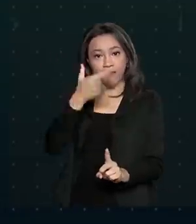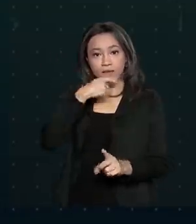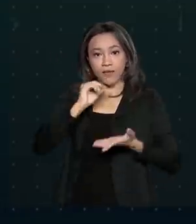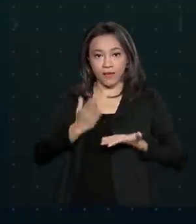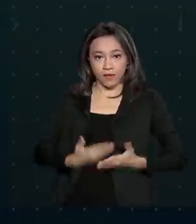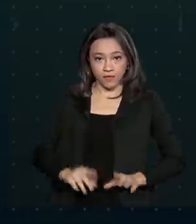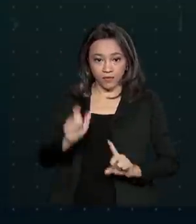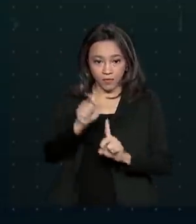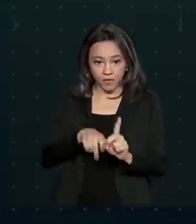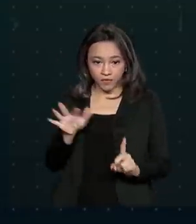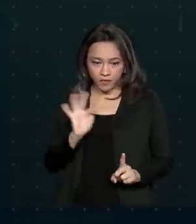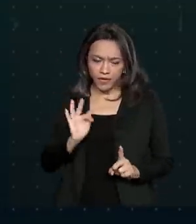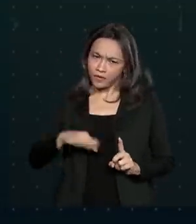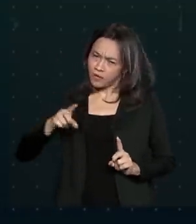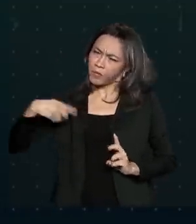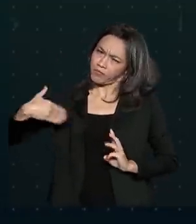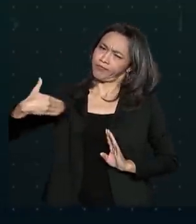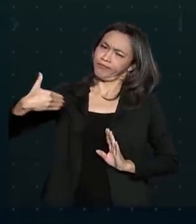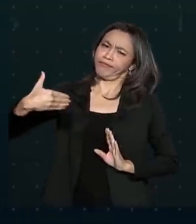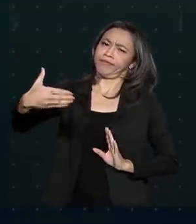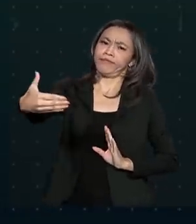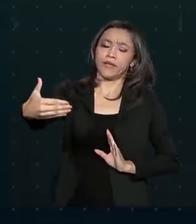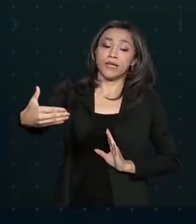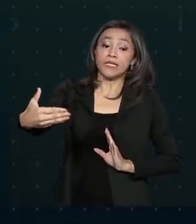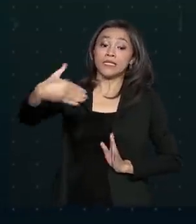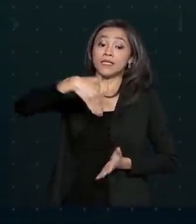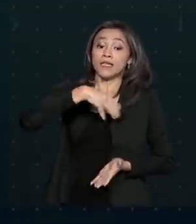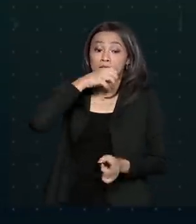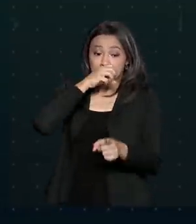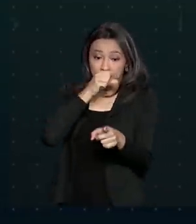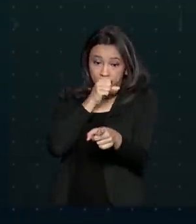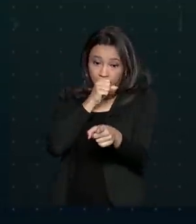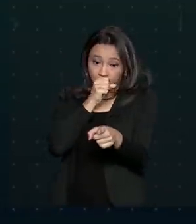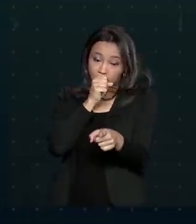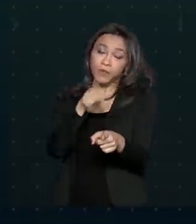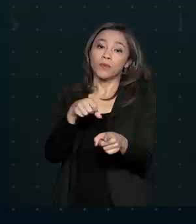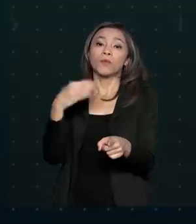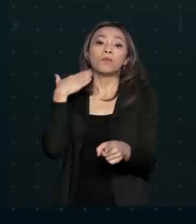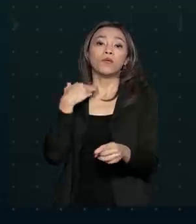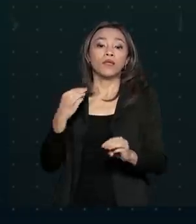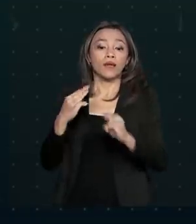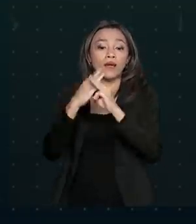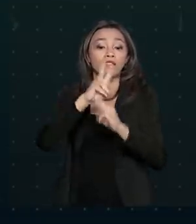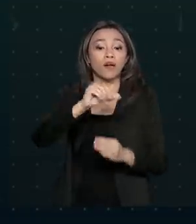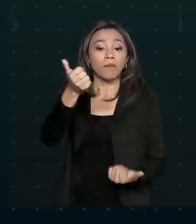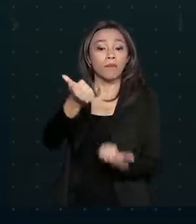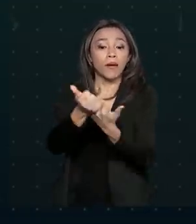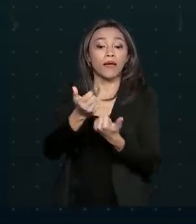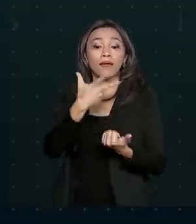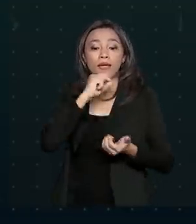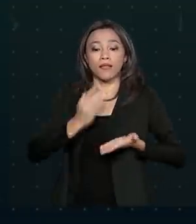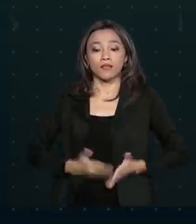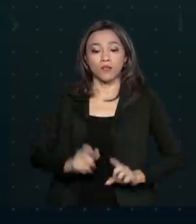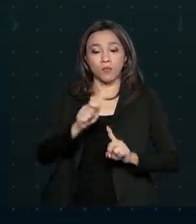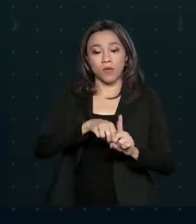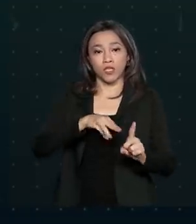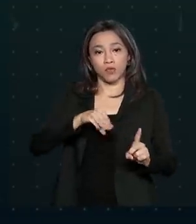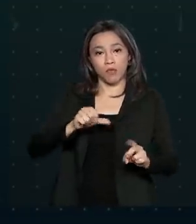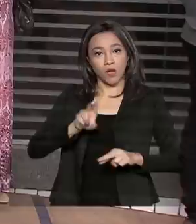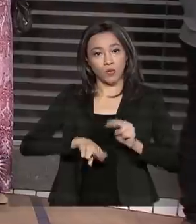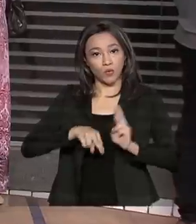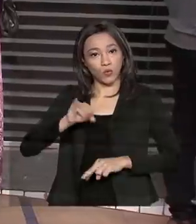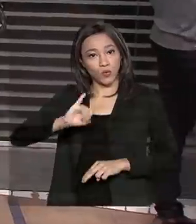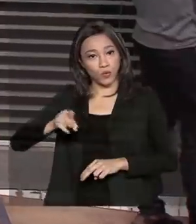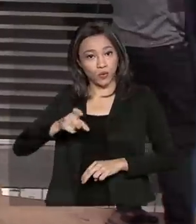em fevereiro e assim por diante, sendo que no sábado, a Caixa pagará o auxílio para os nascidos em maio, junho e